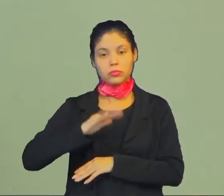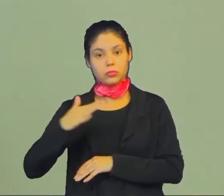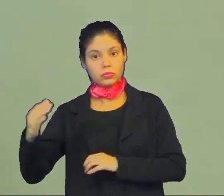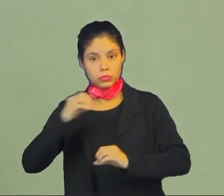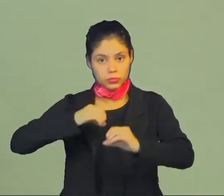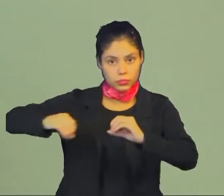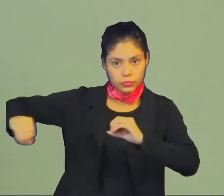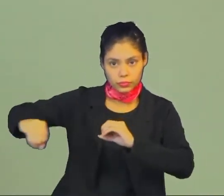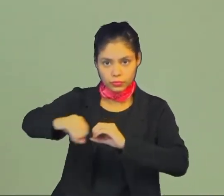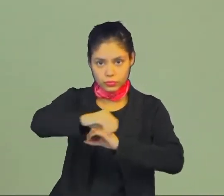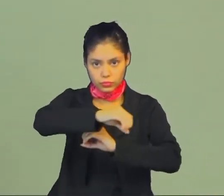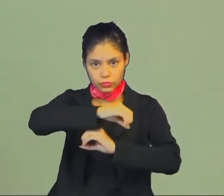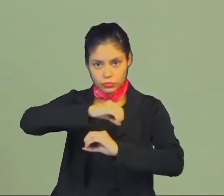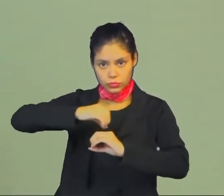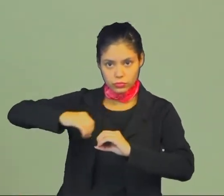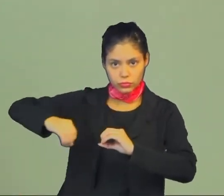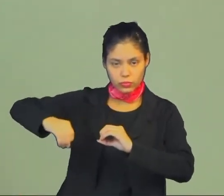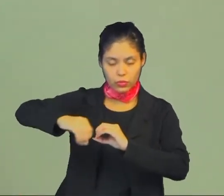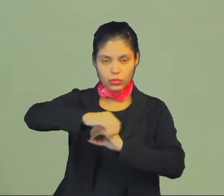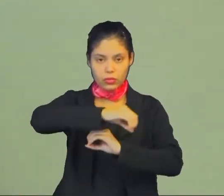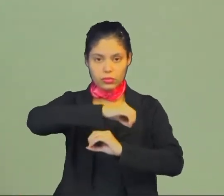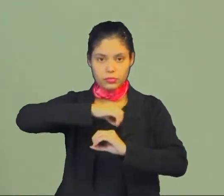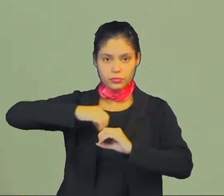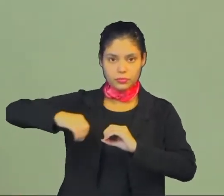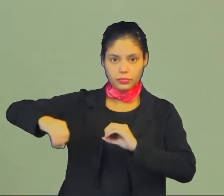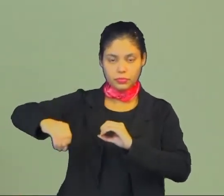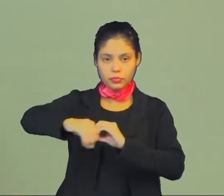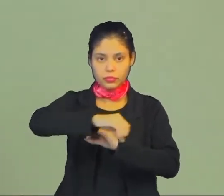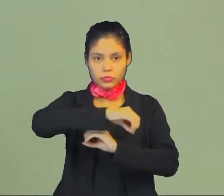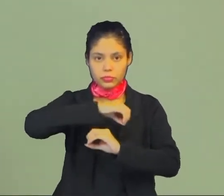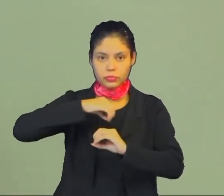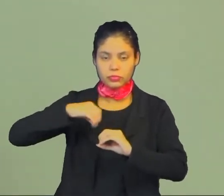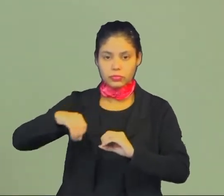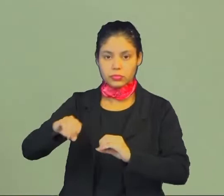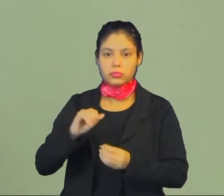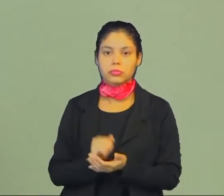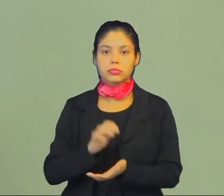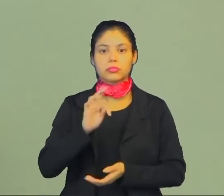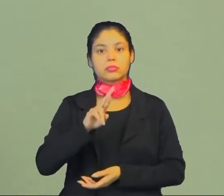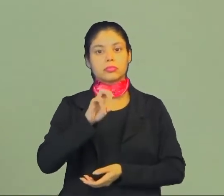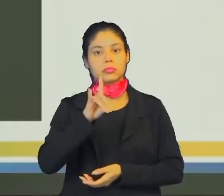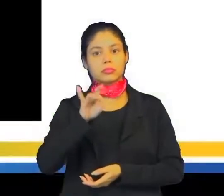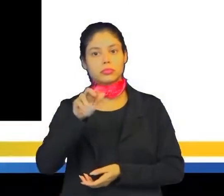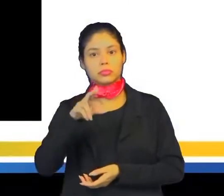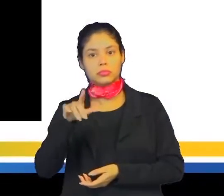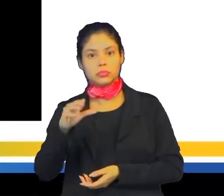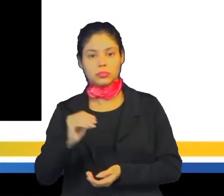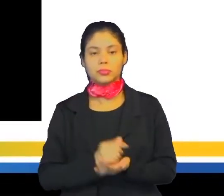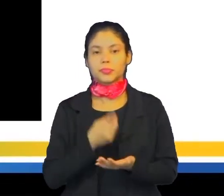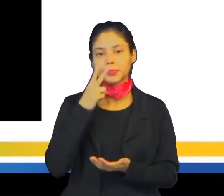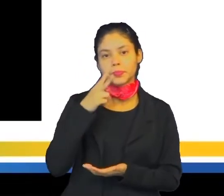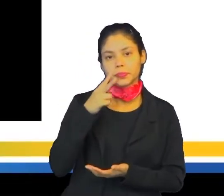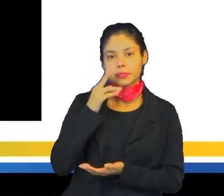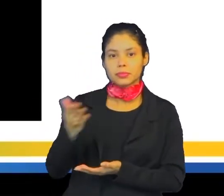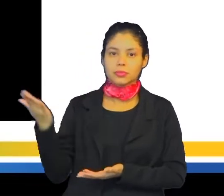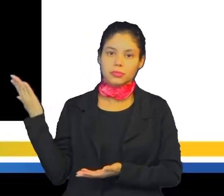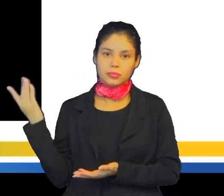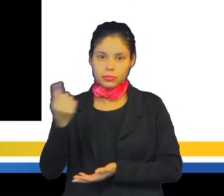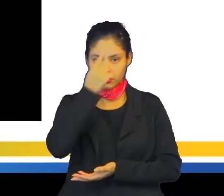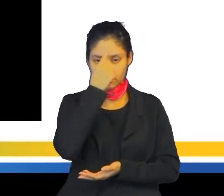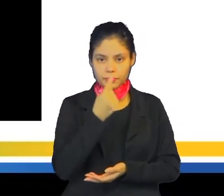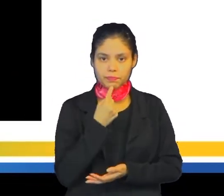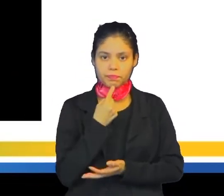gira ao redor do sol Então esse movimento é um movimento chamado de movimento de translação conforme nós vemos aí